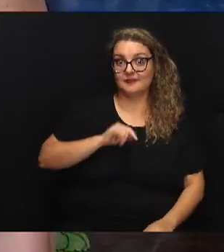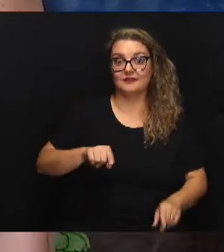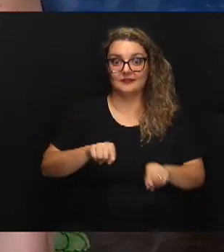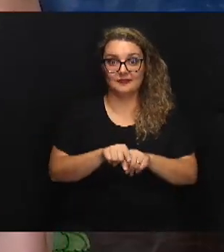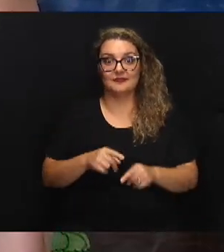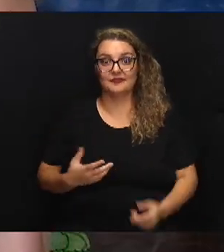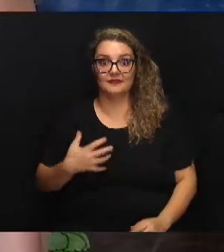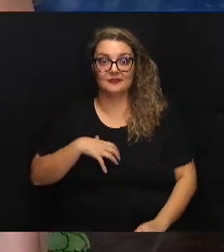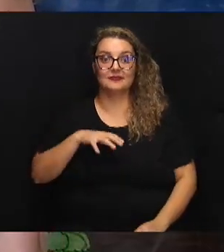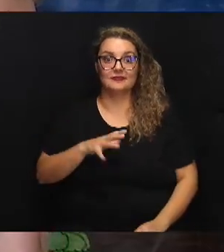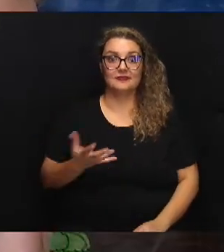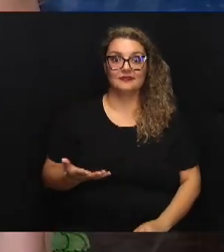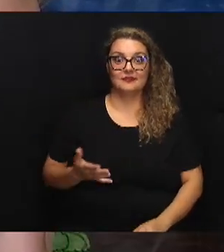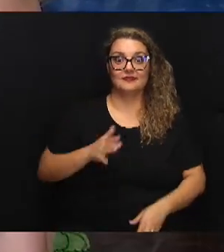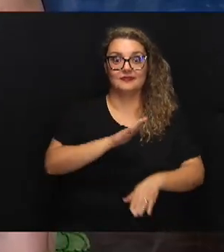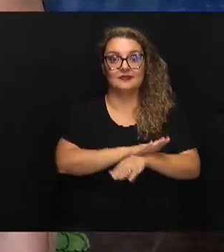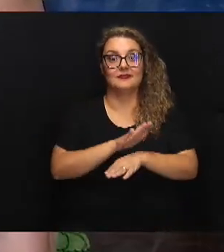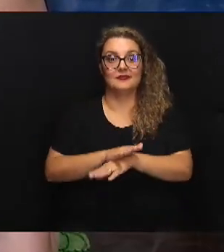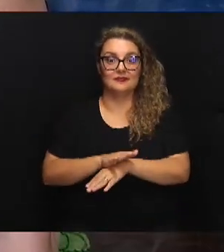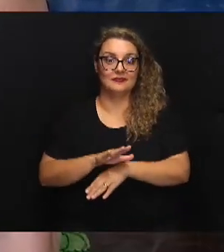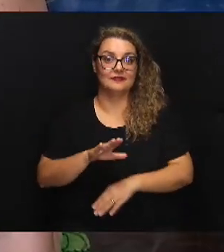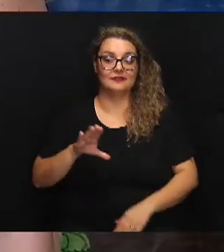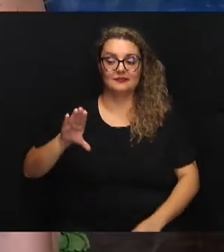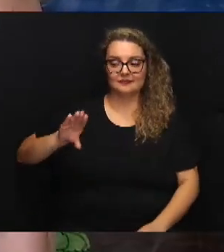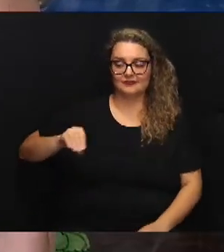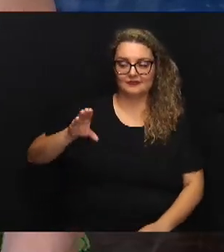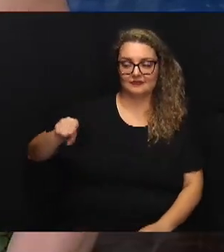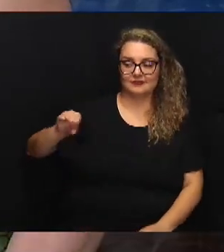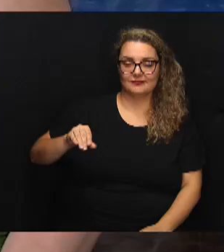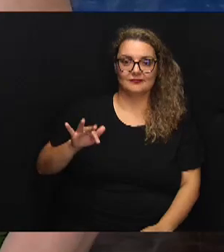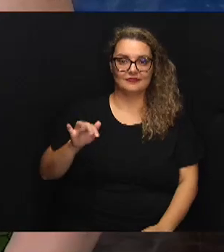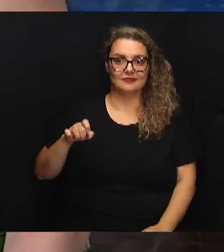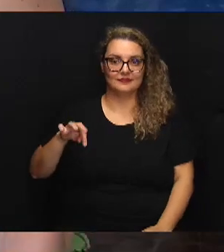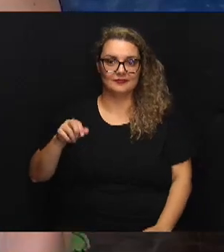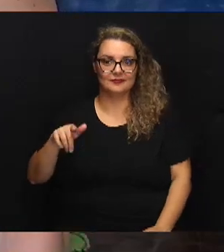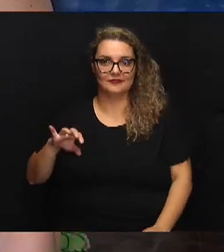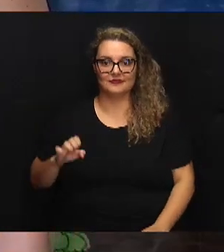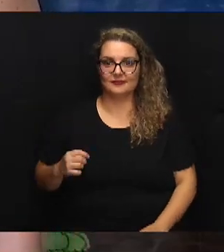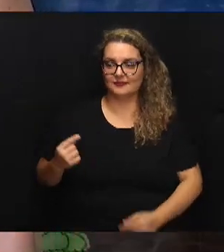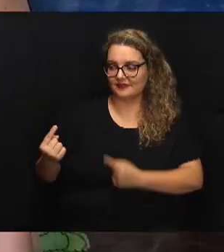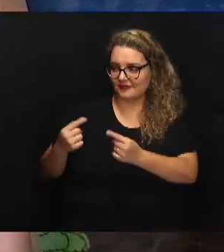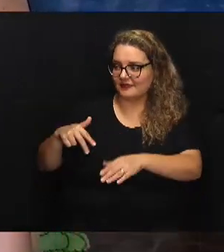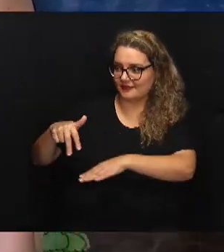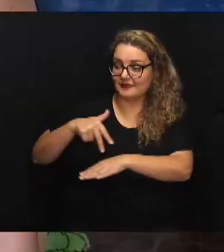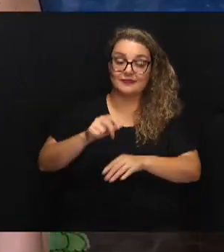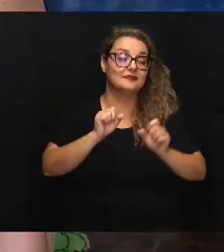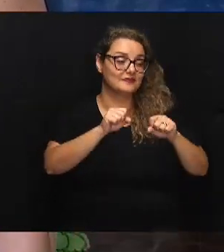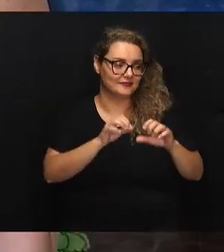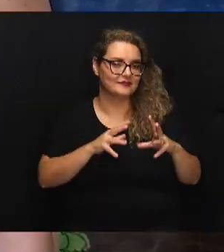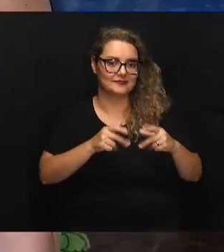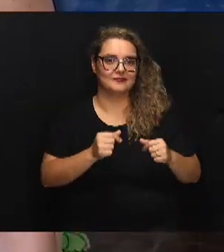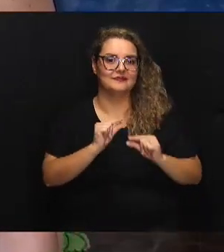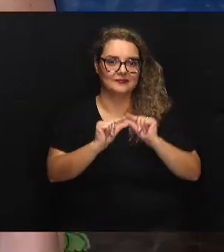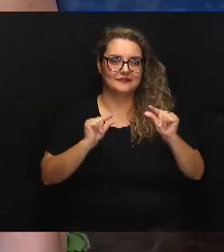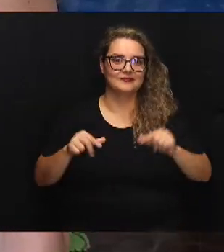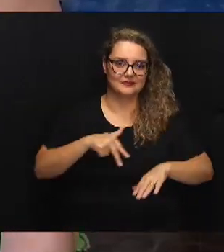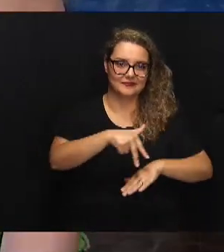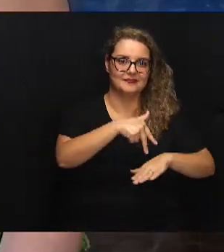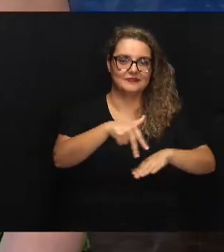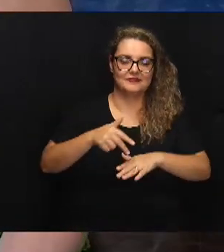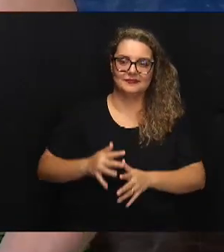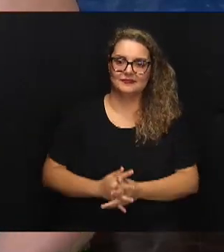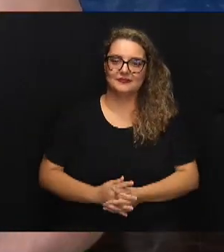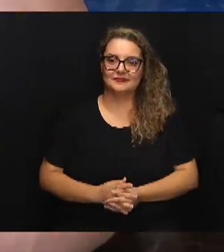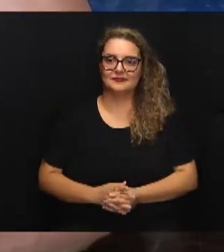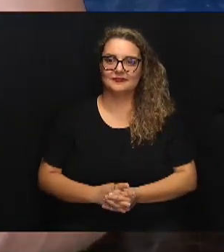coloco assim, para ajudar no fantoche, sabe? Essas coisas. Todo mundo é meio protagonista. Isso, todos são meio protagonistas. E